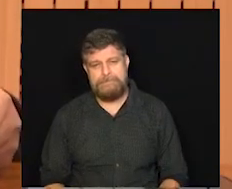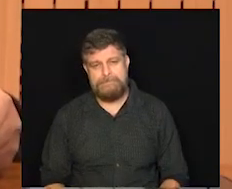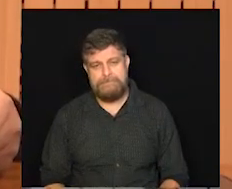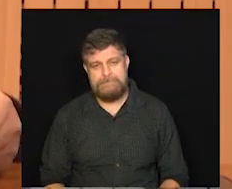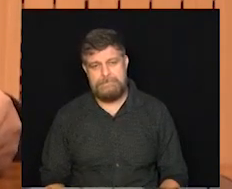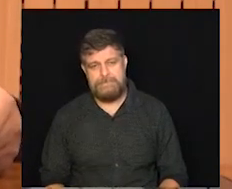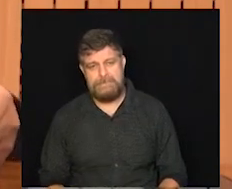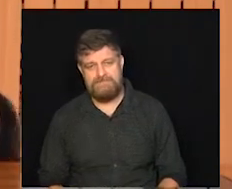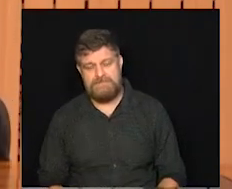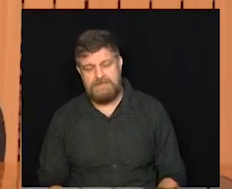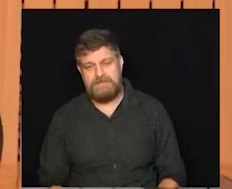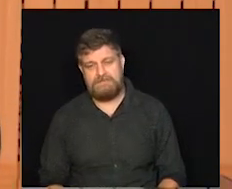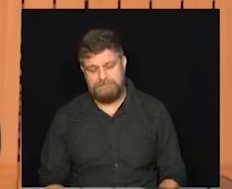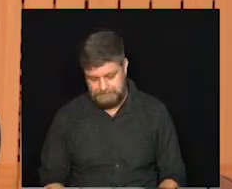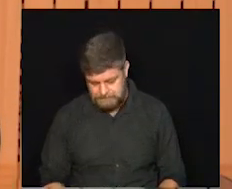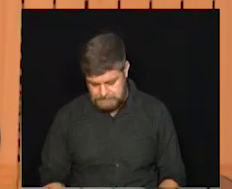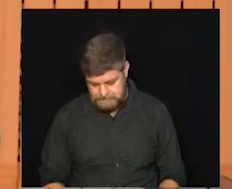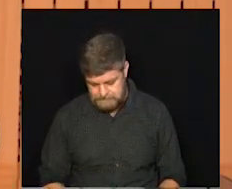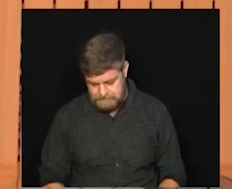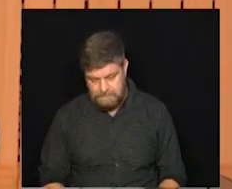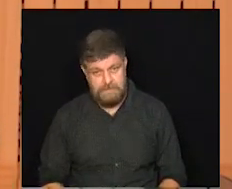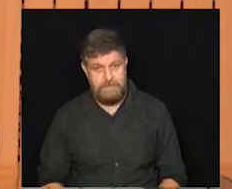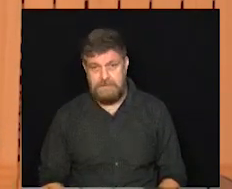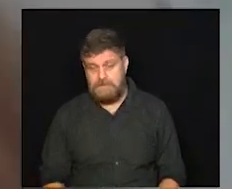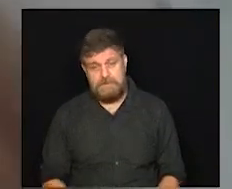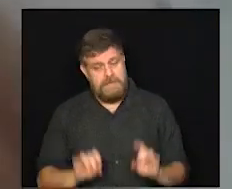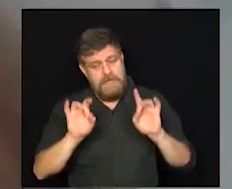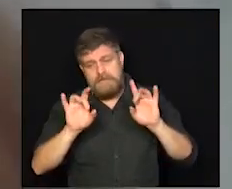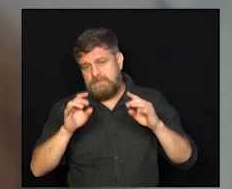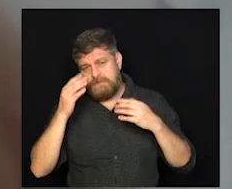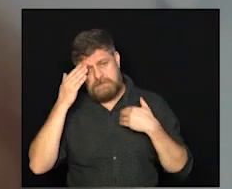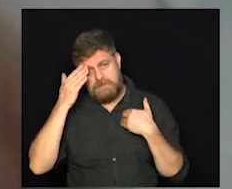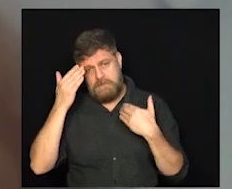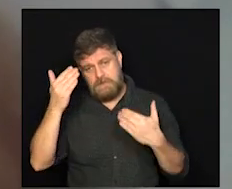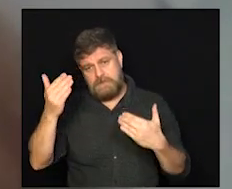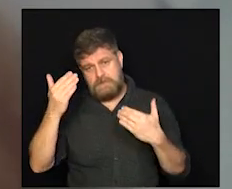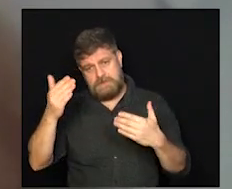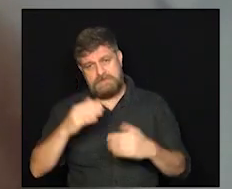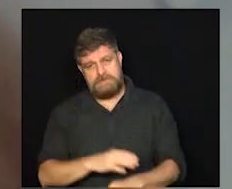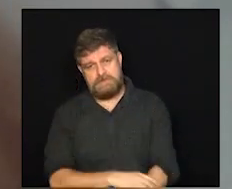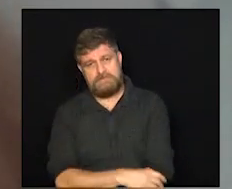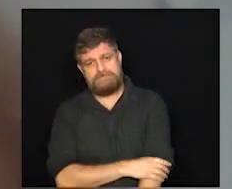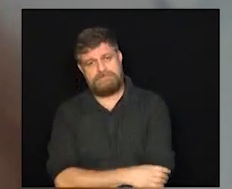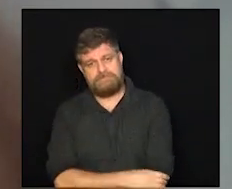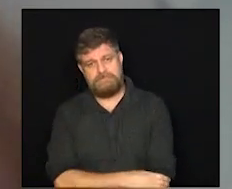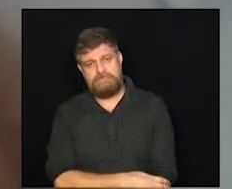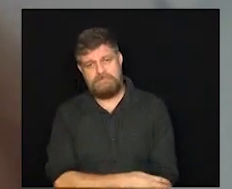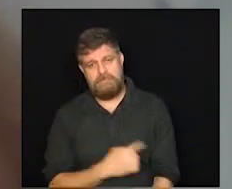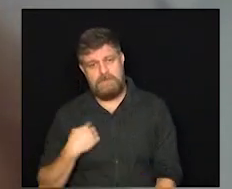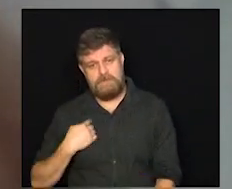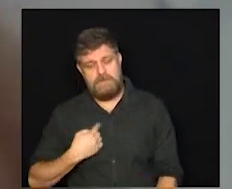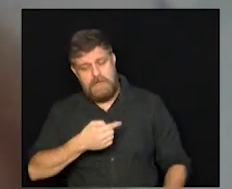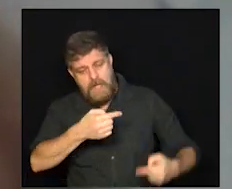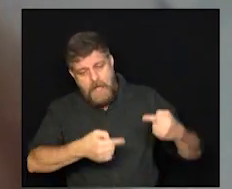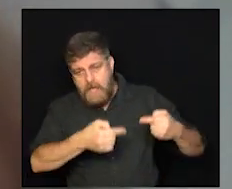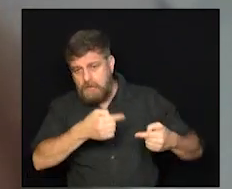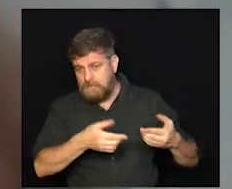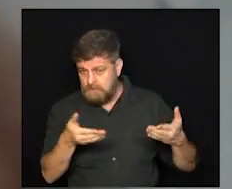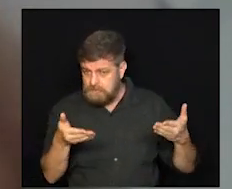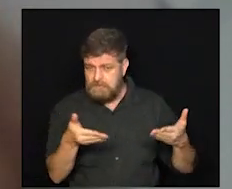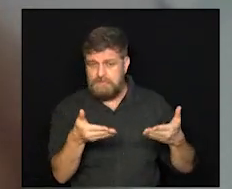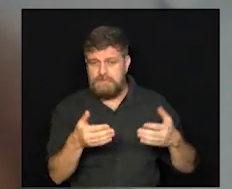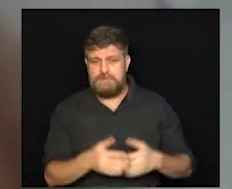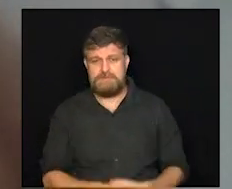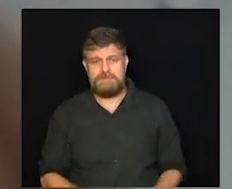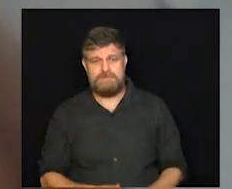Muito bem. Eu quero agradecer de modo especial, né, a fala que nós estamos tendo hoje aqui, ter